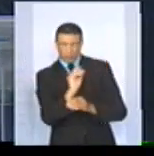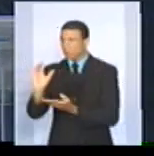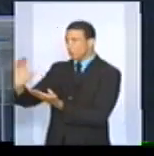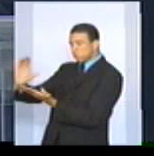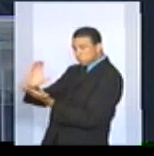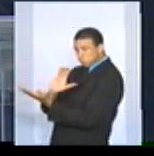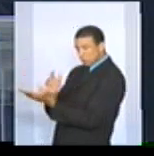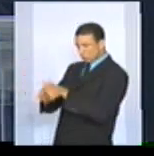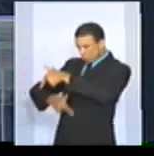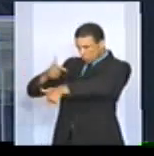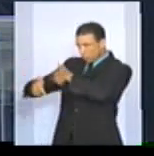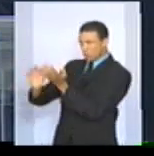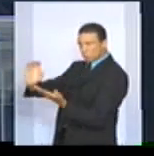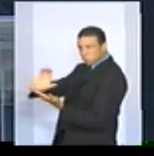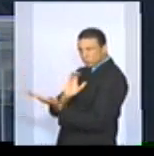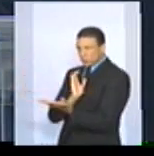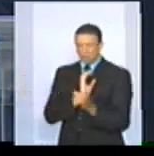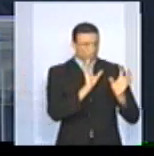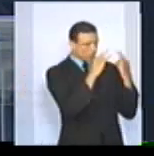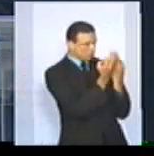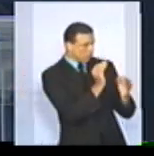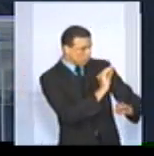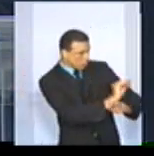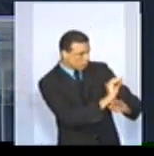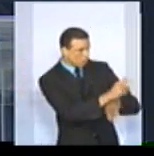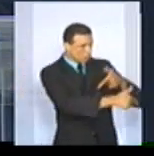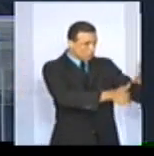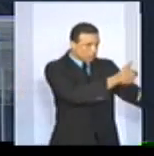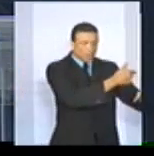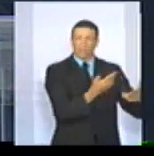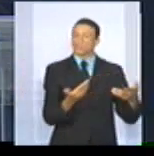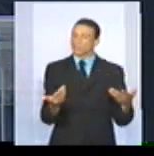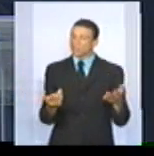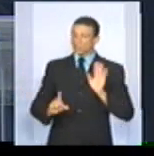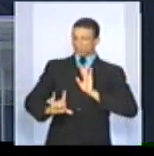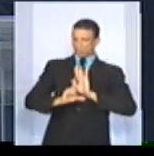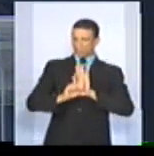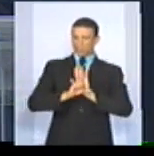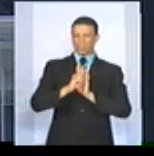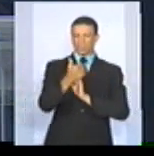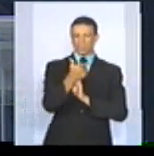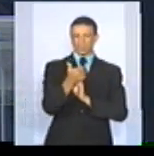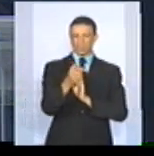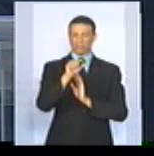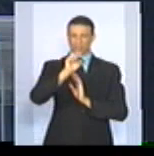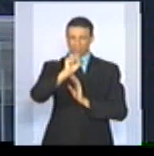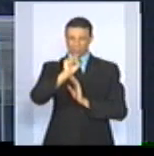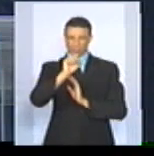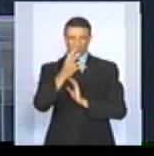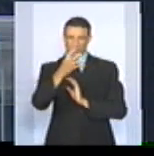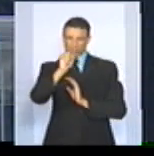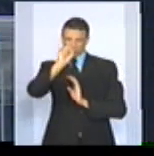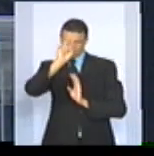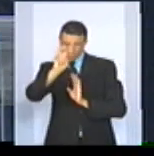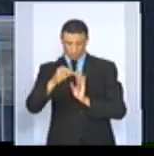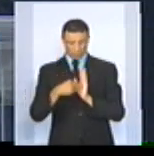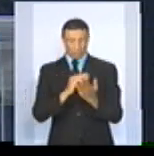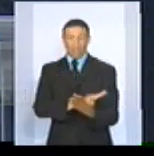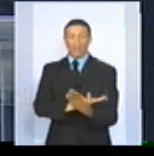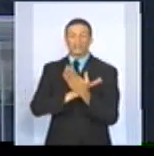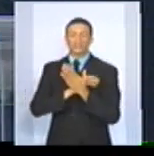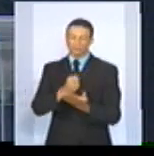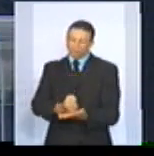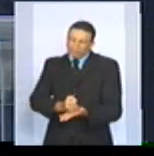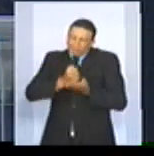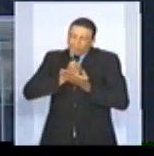atividade. E nesse momento vemos que a janela que a Lei 12.485 nos abre é a da conquista de uma atividade perene